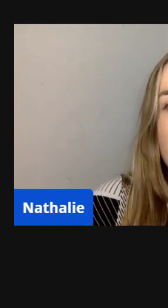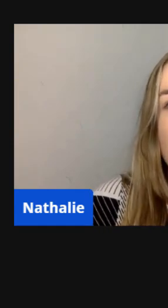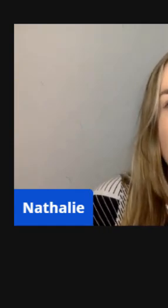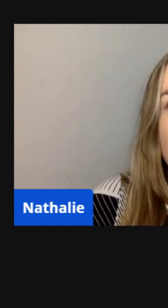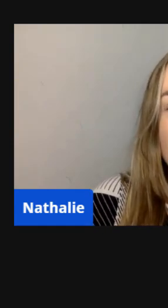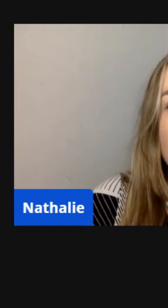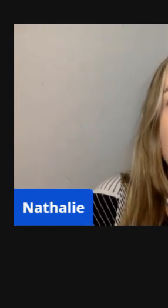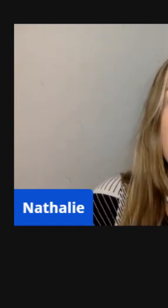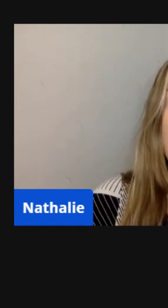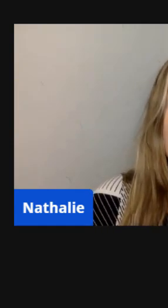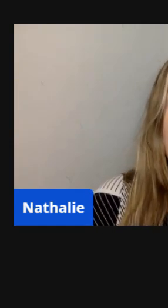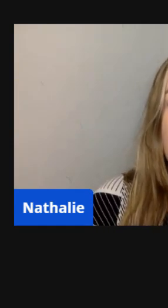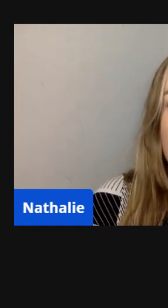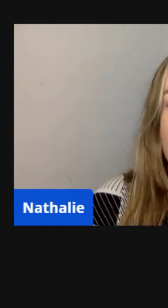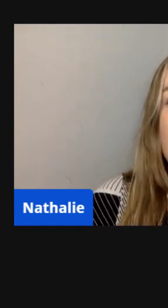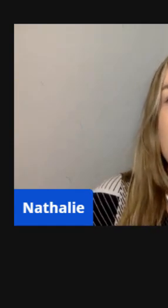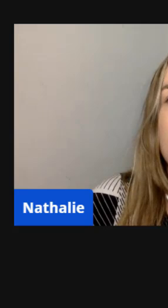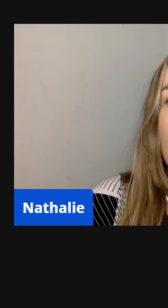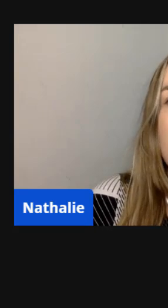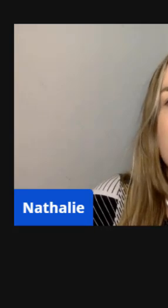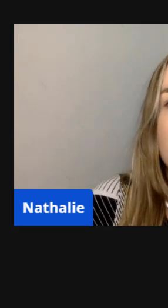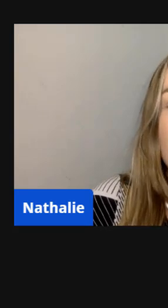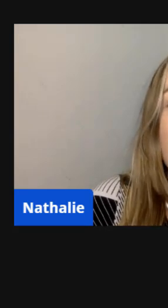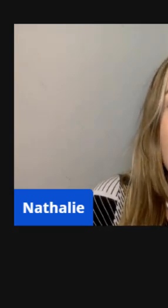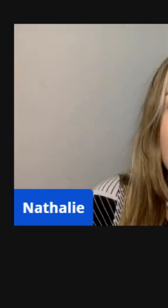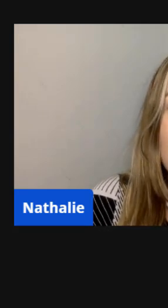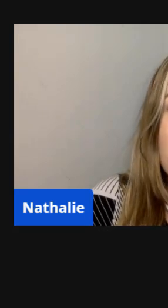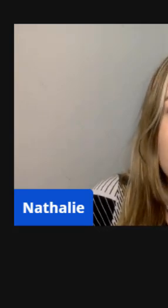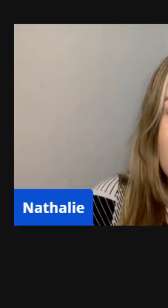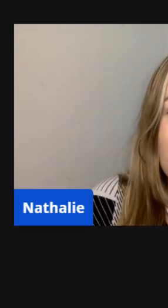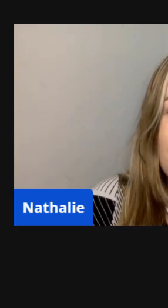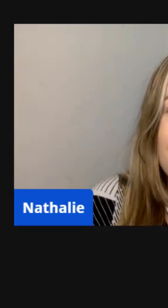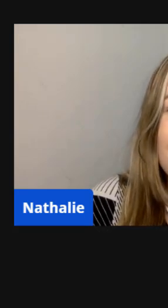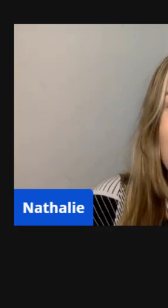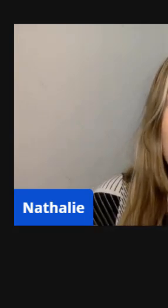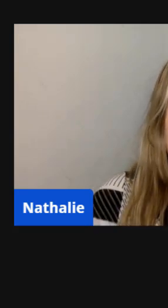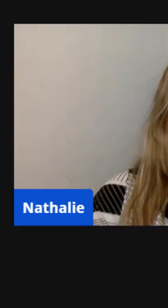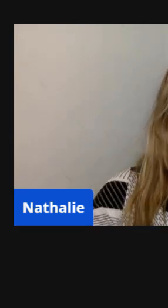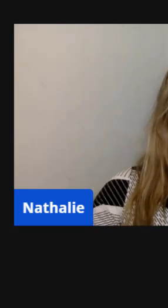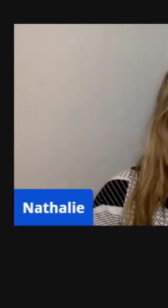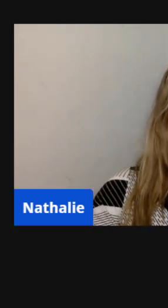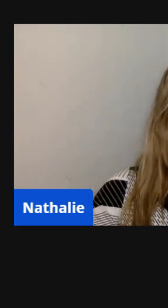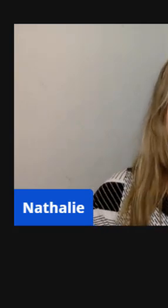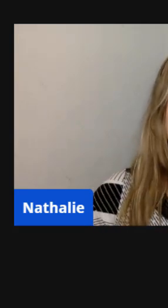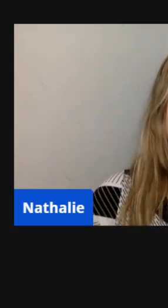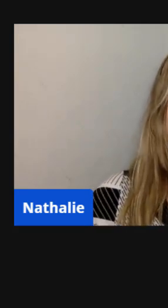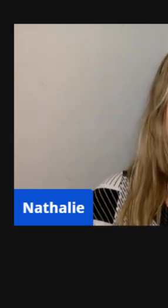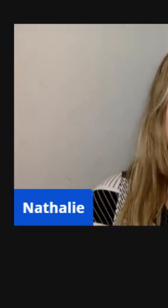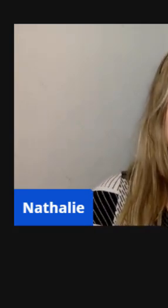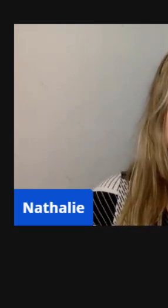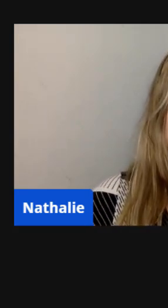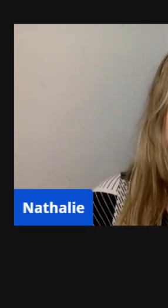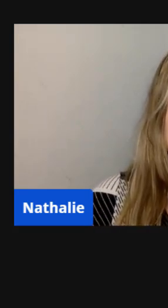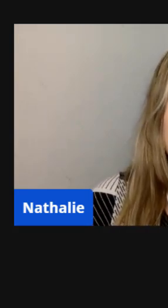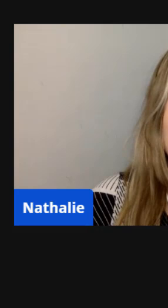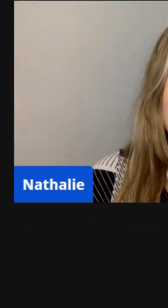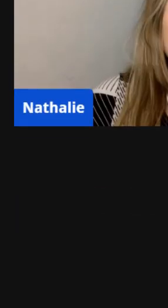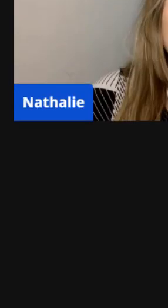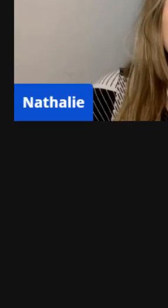convidado da Fiocruz do Rio de Janeiro, que é o professor Marcos Blanco. Olá, professor.